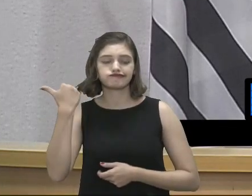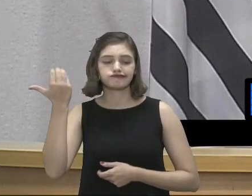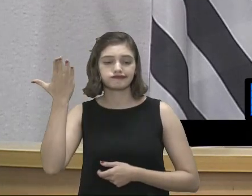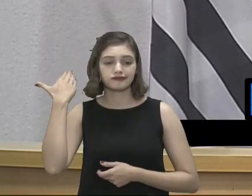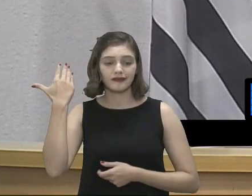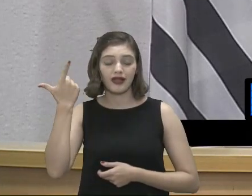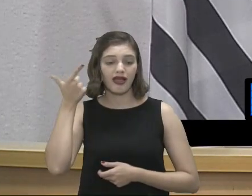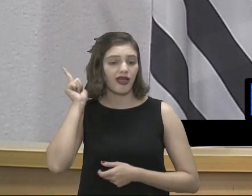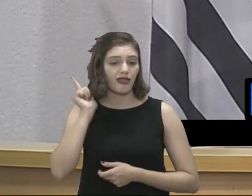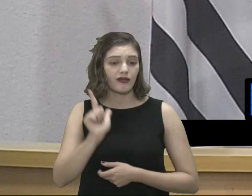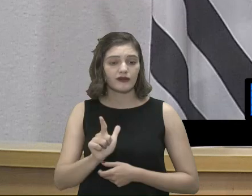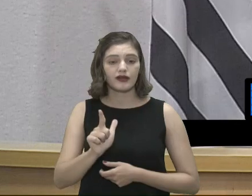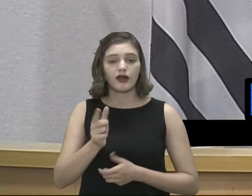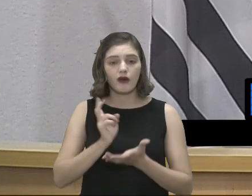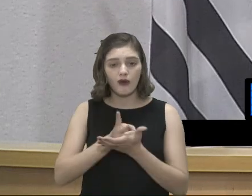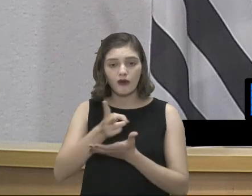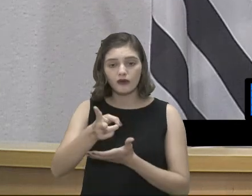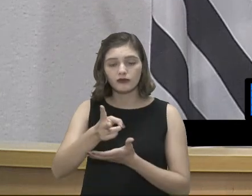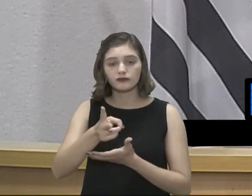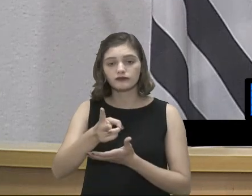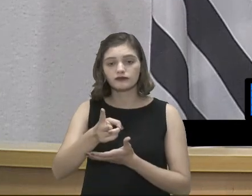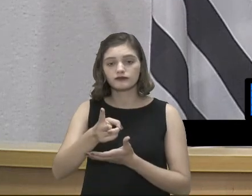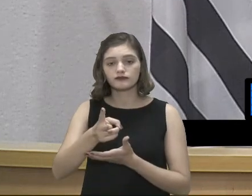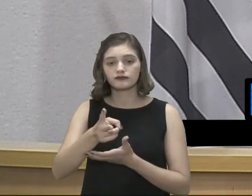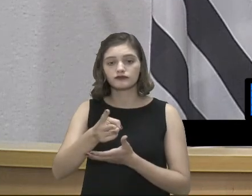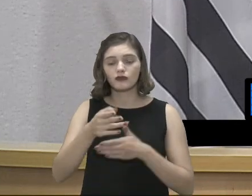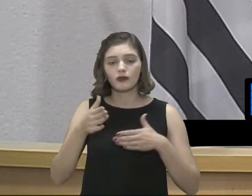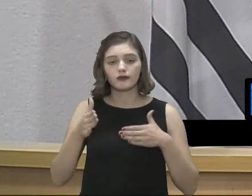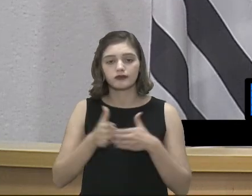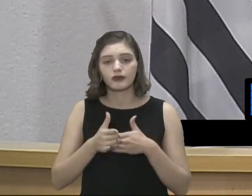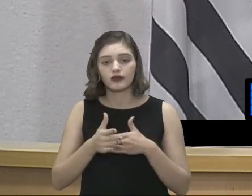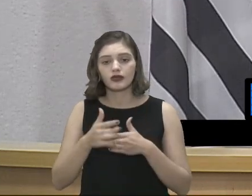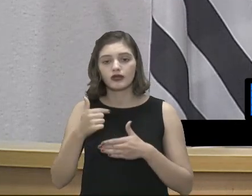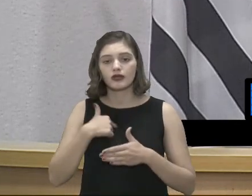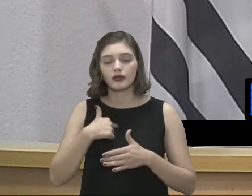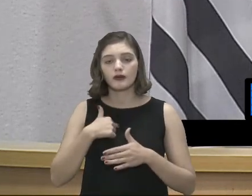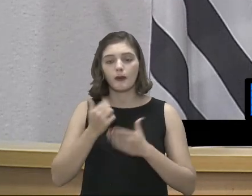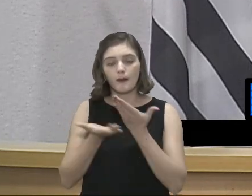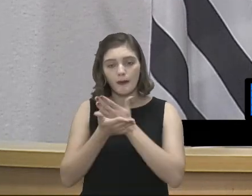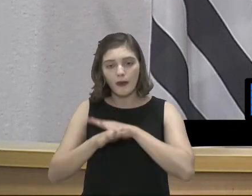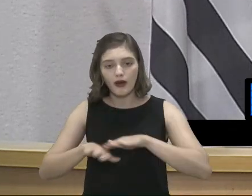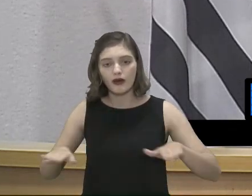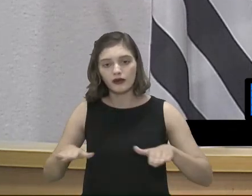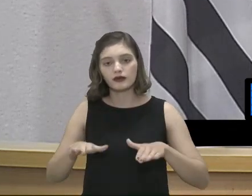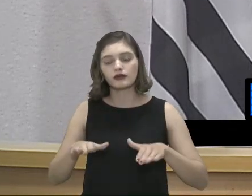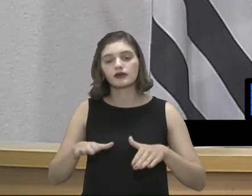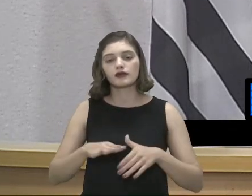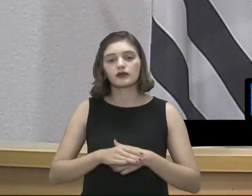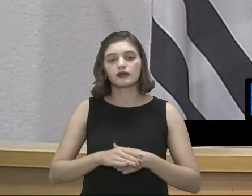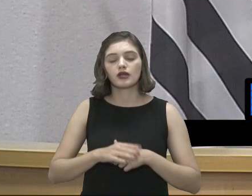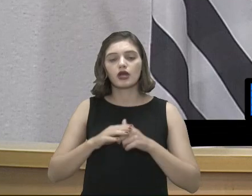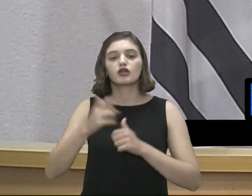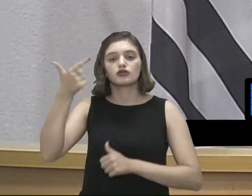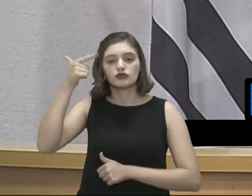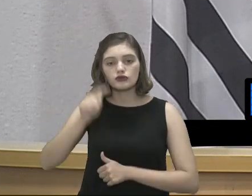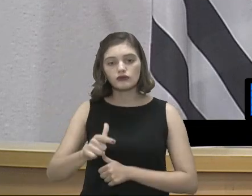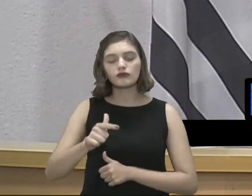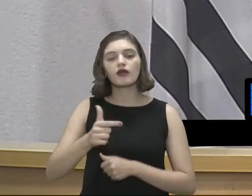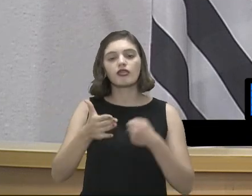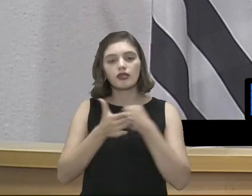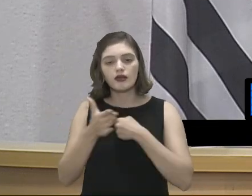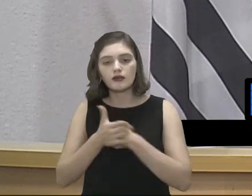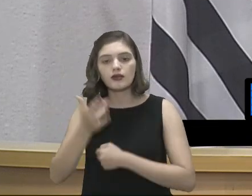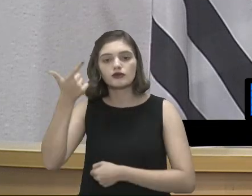Eu não consegui continuar, eu interrompi, eu destransicionei e resolvi novamente tentar